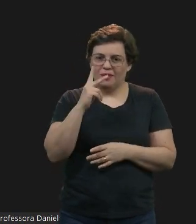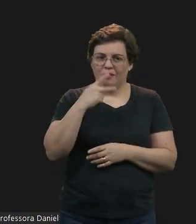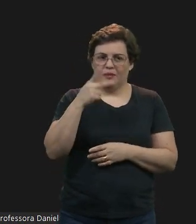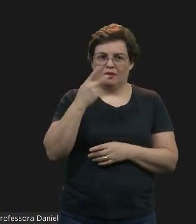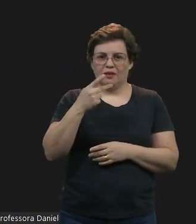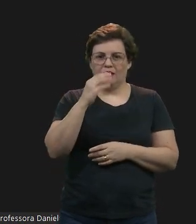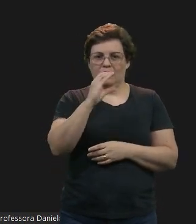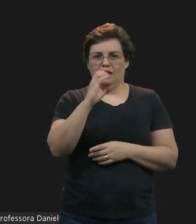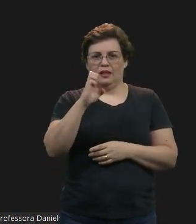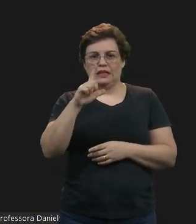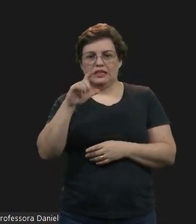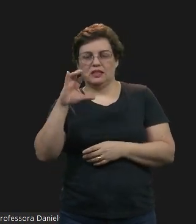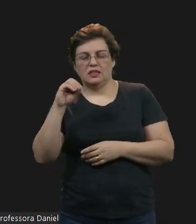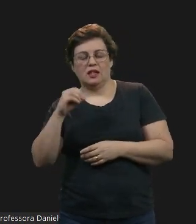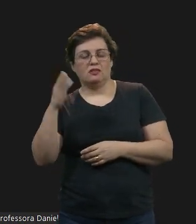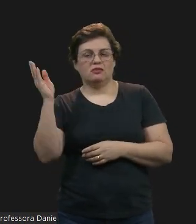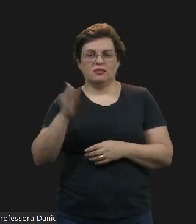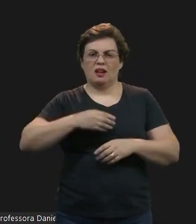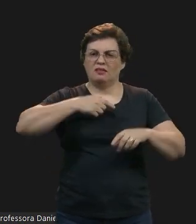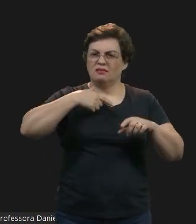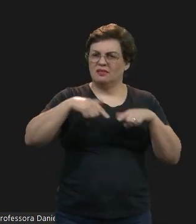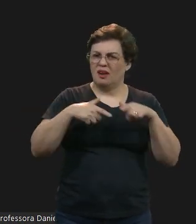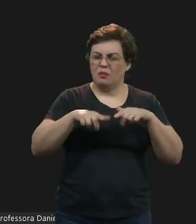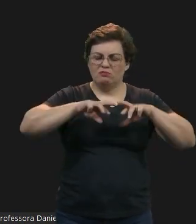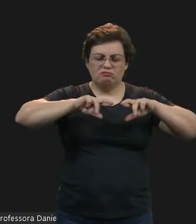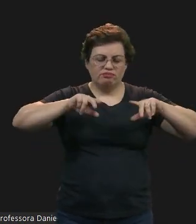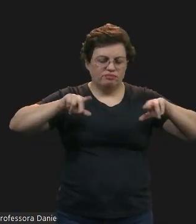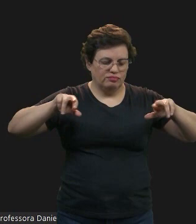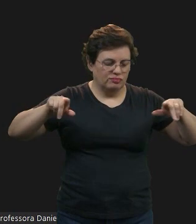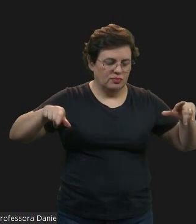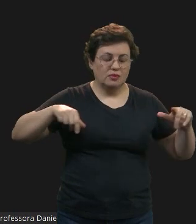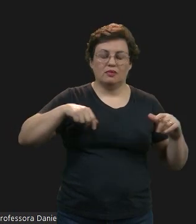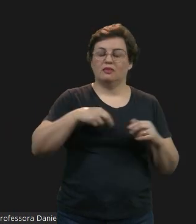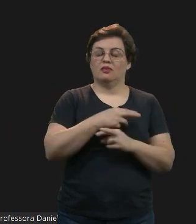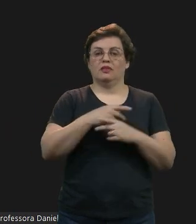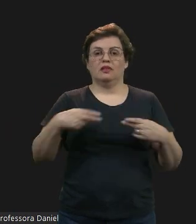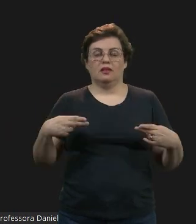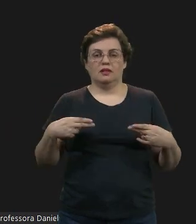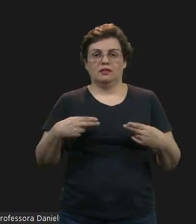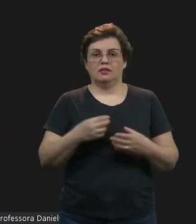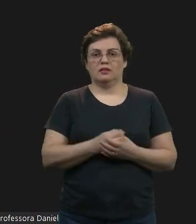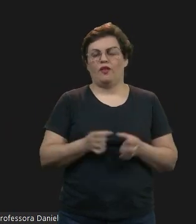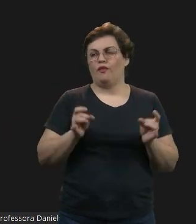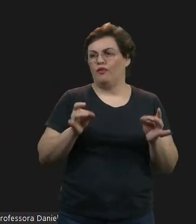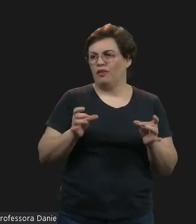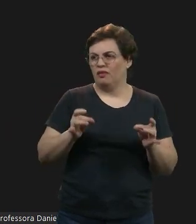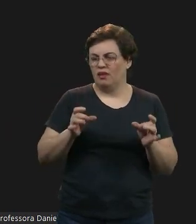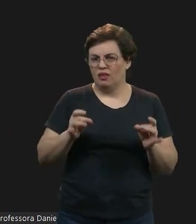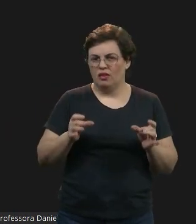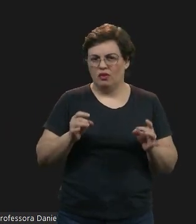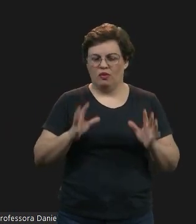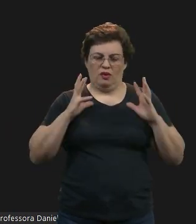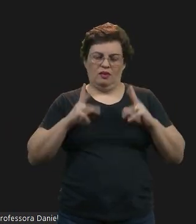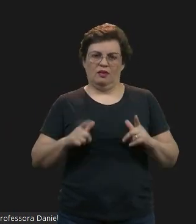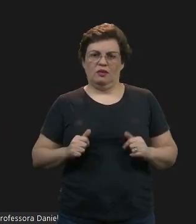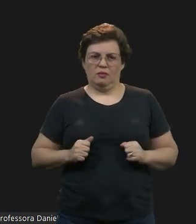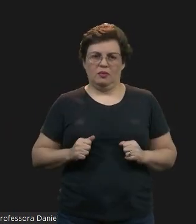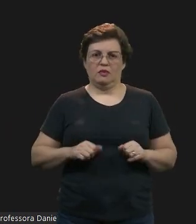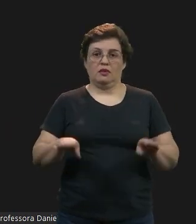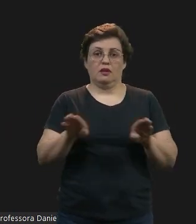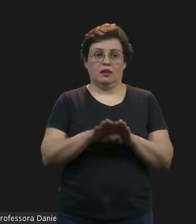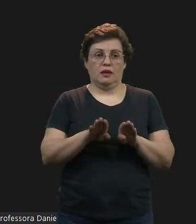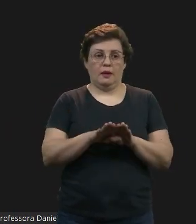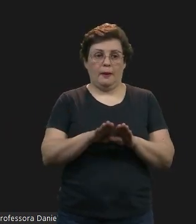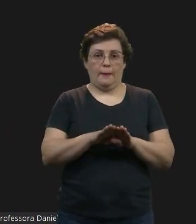foi boia fria, catador de reciclados e até vendedor de cabides nas feiras aos domingos. Foi